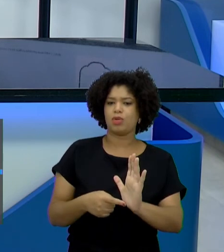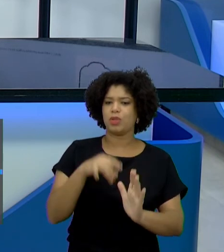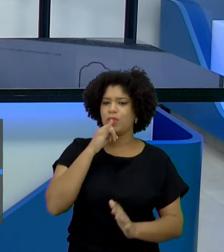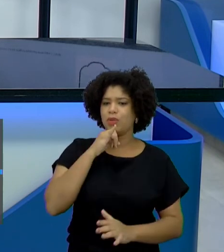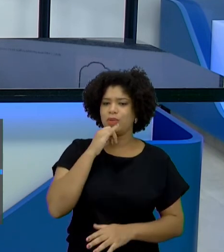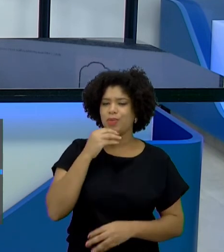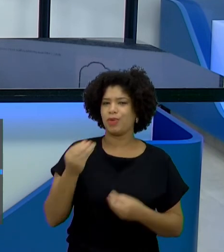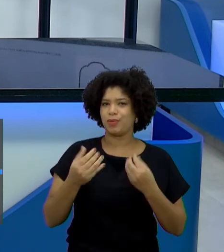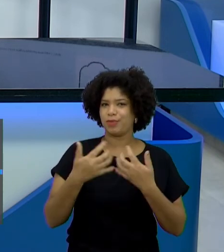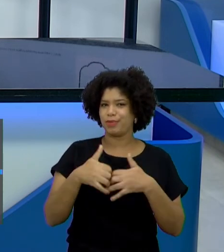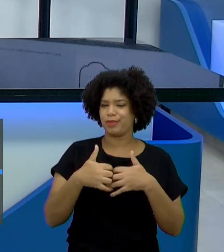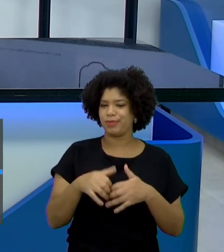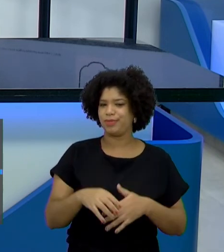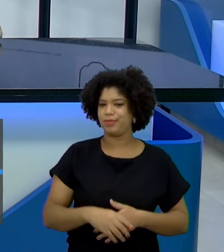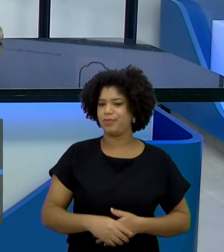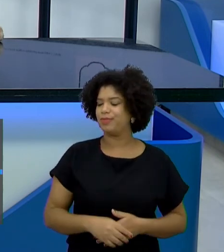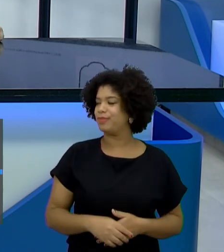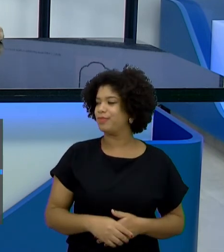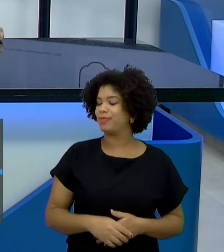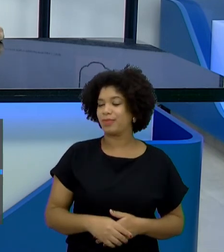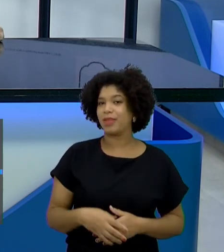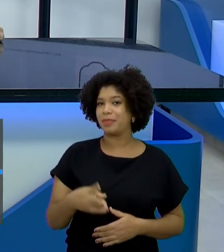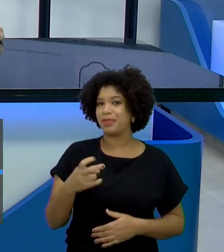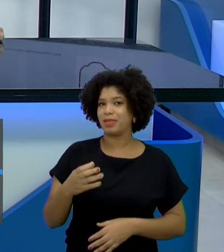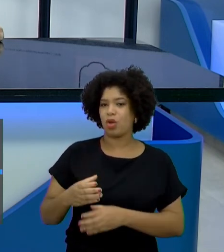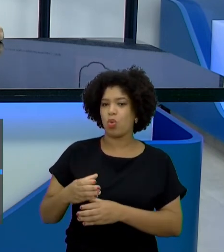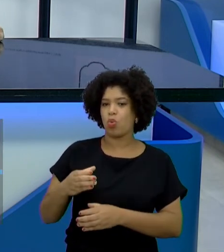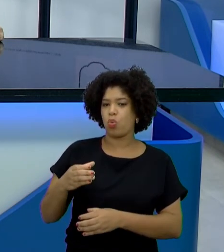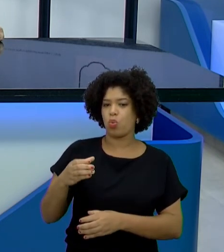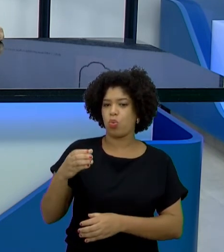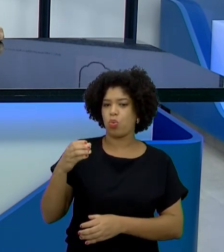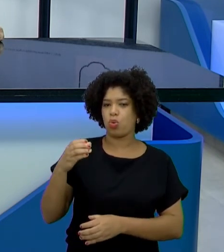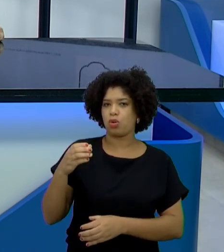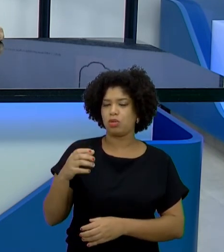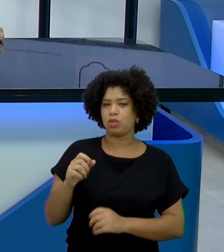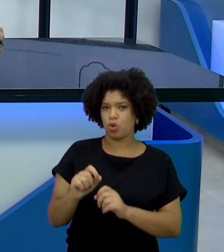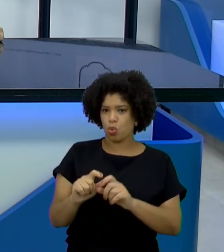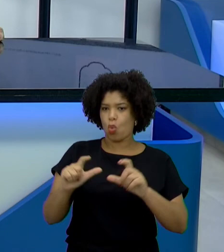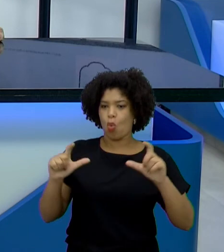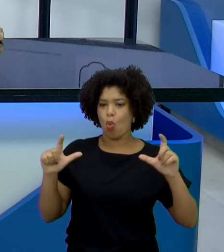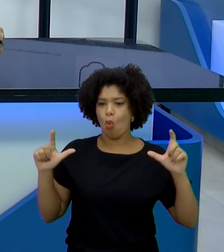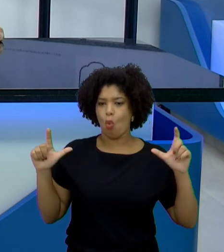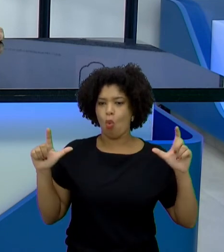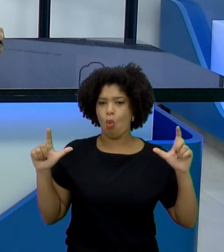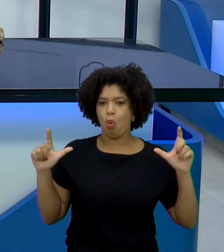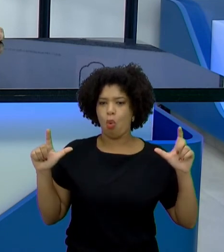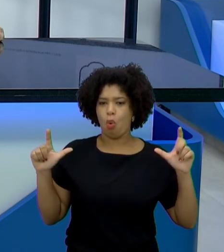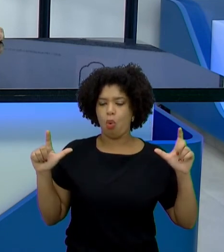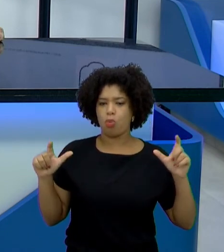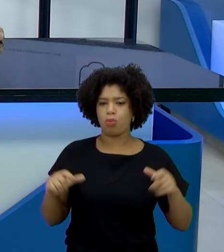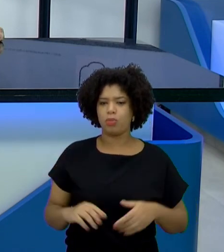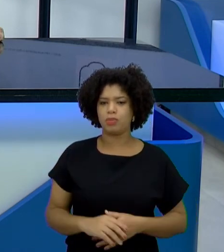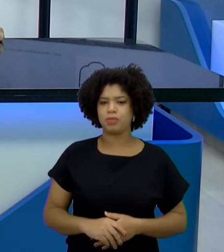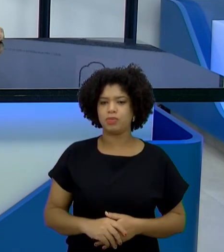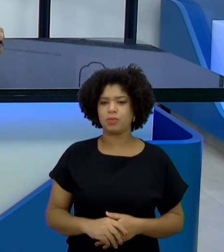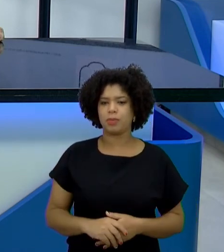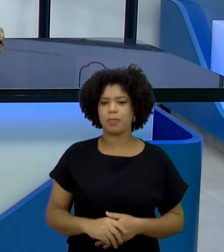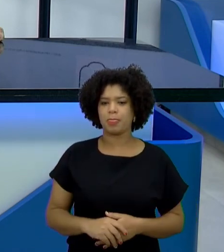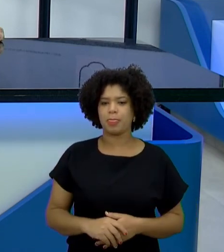exemplificar. Está vendo que essa garrafa, pode dar colocá-la em destaque, por favor, ó.